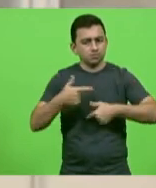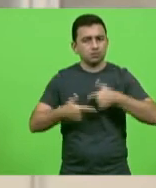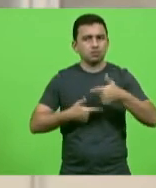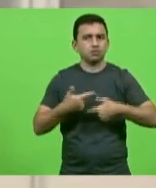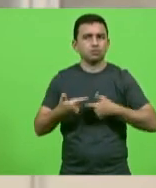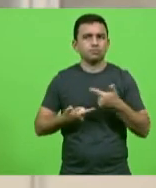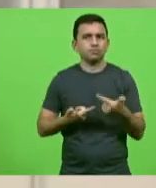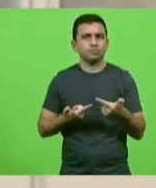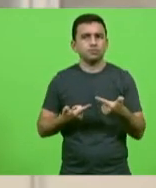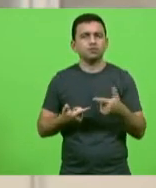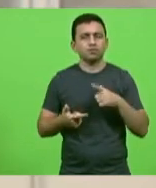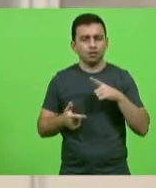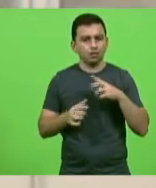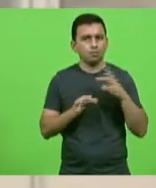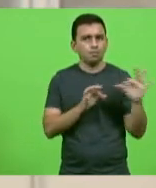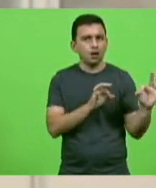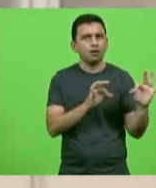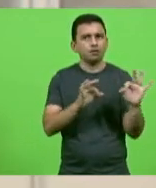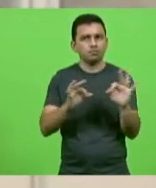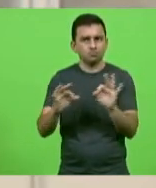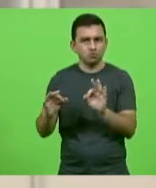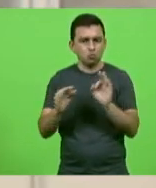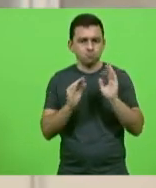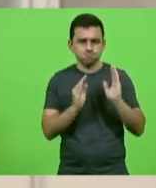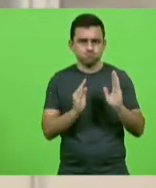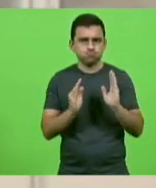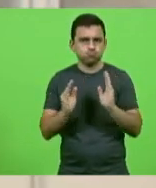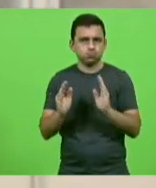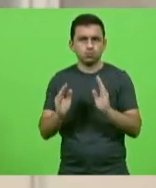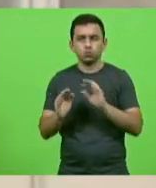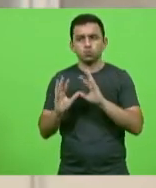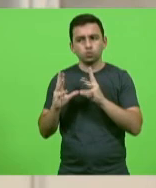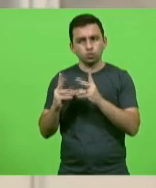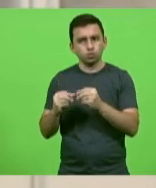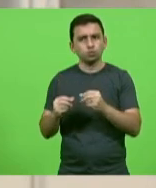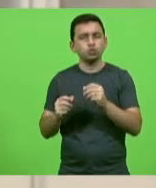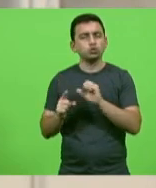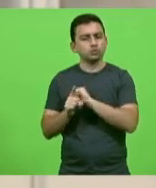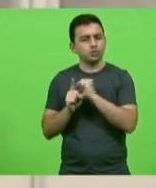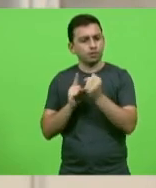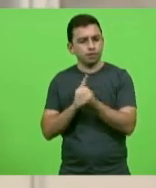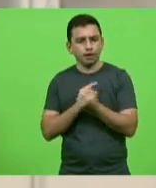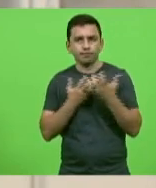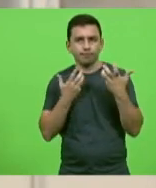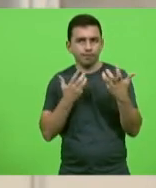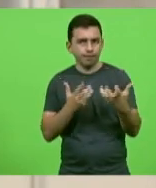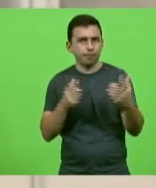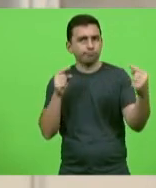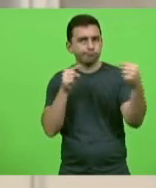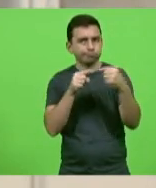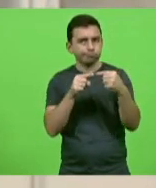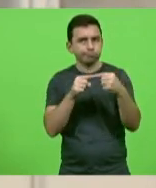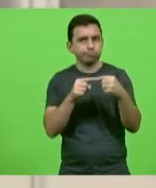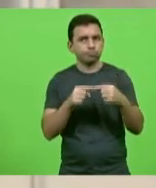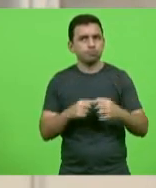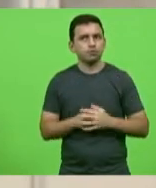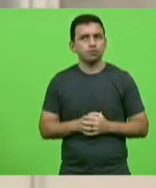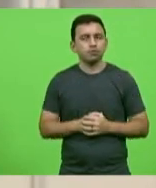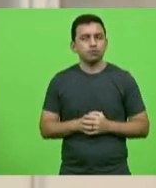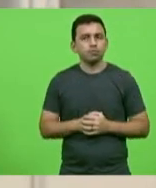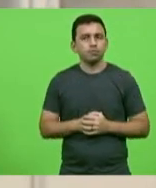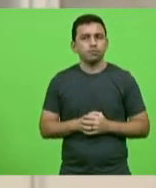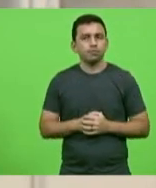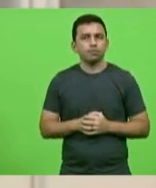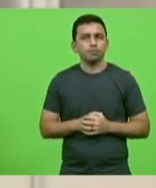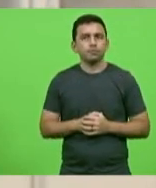trata-se pois de um padrão de Conduta esperado pela sociedade seus representantes diante desse